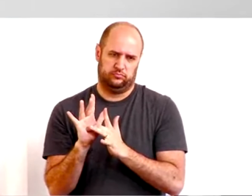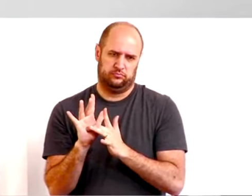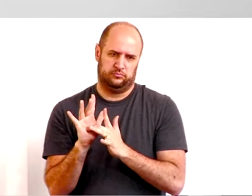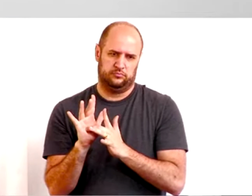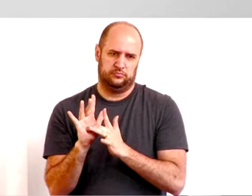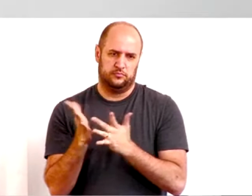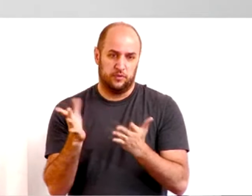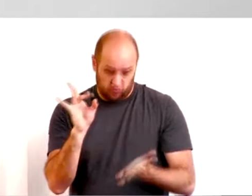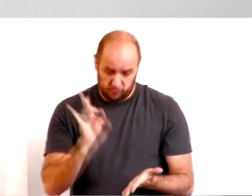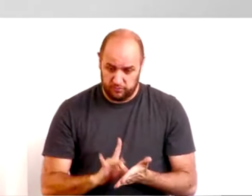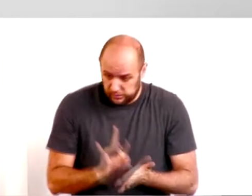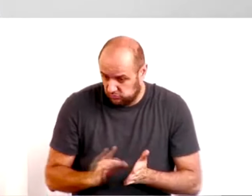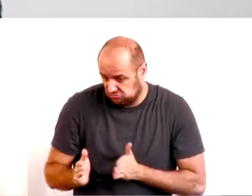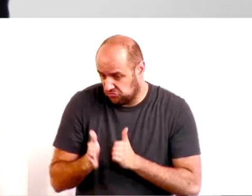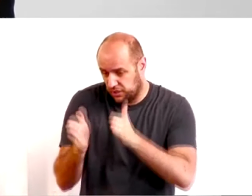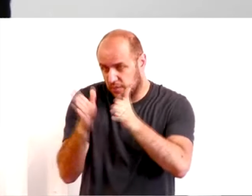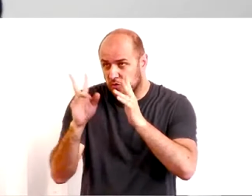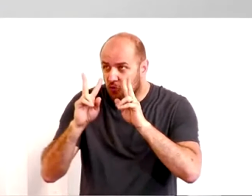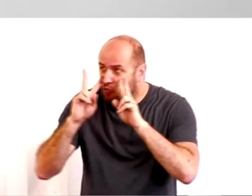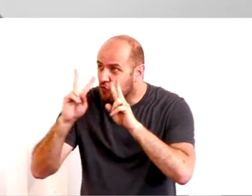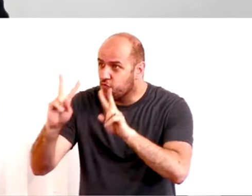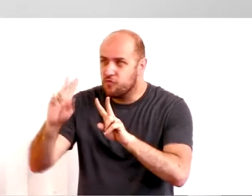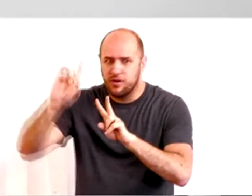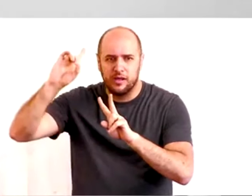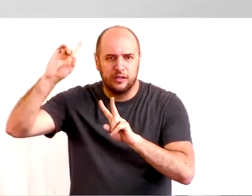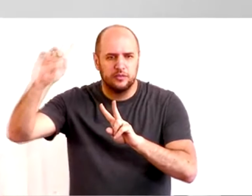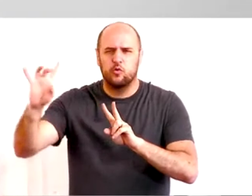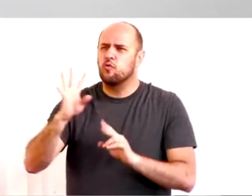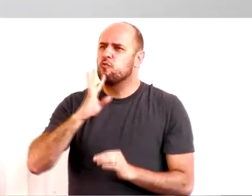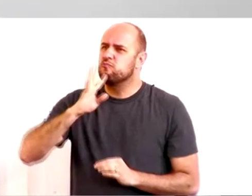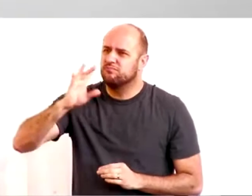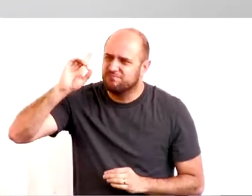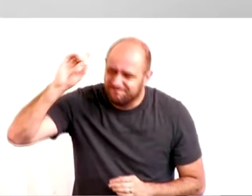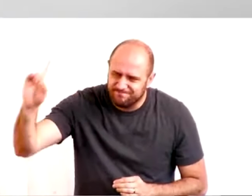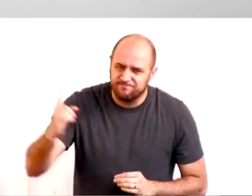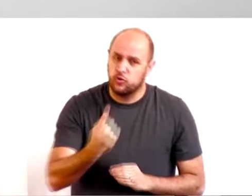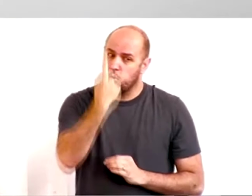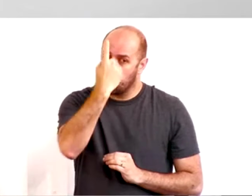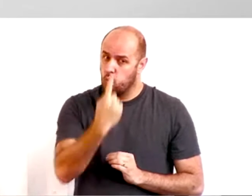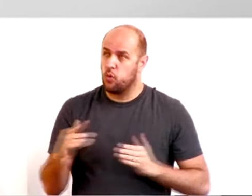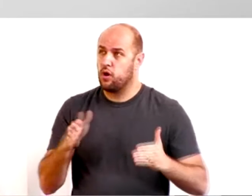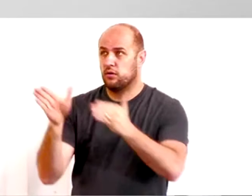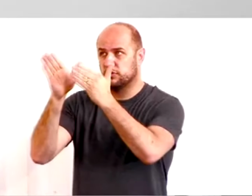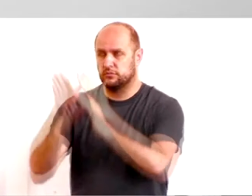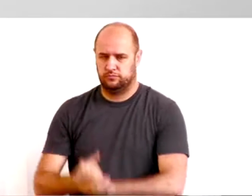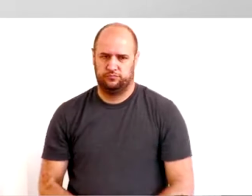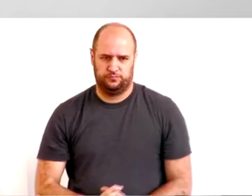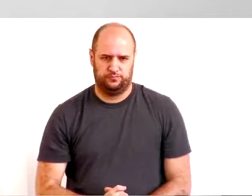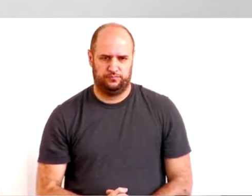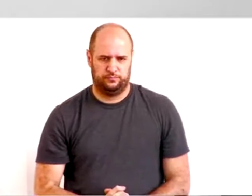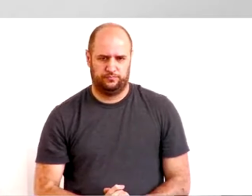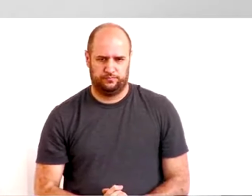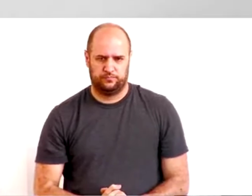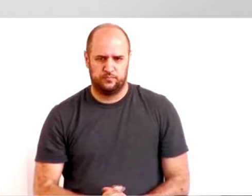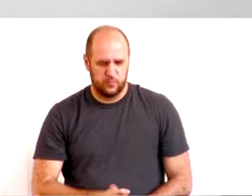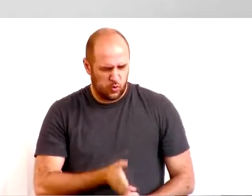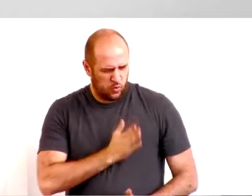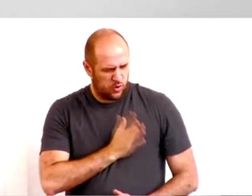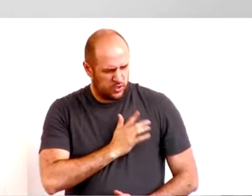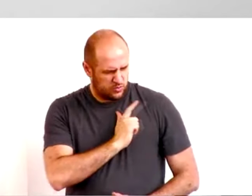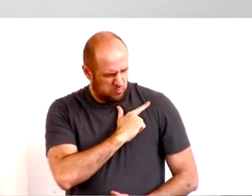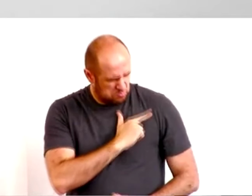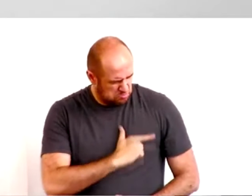este é o verdadeiro caminho para ver a Deus, para conhecer a Deus. Ser puro de coração,